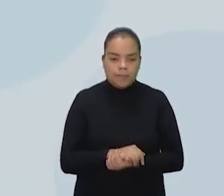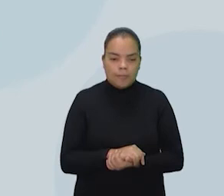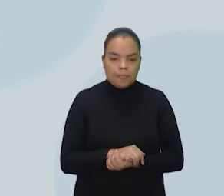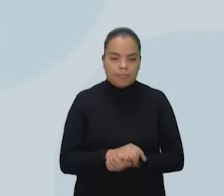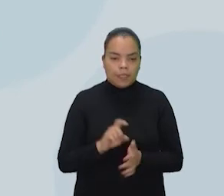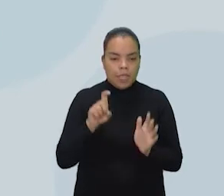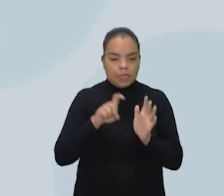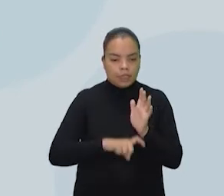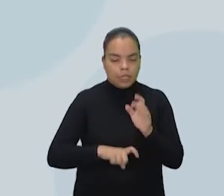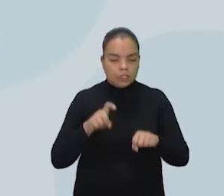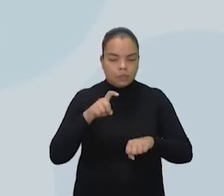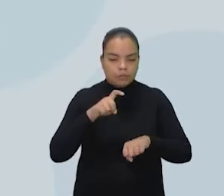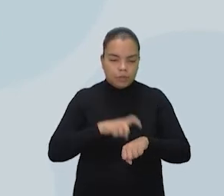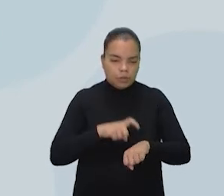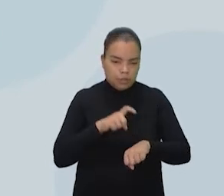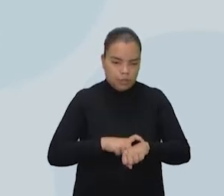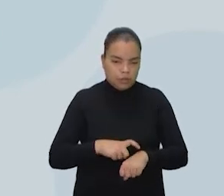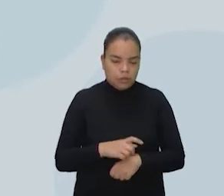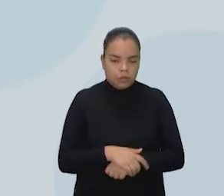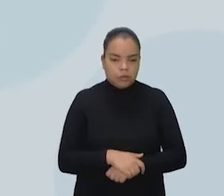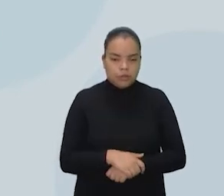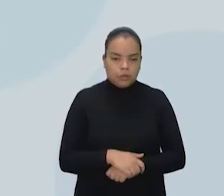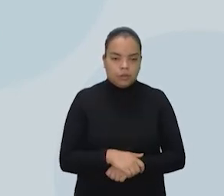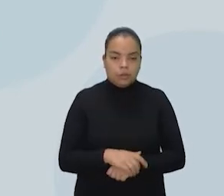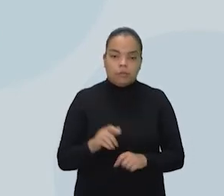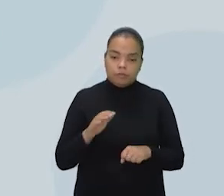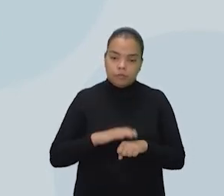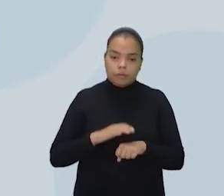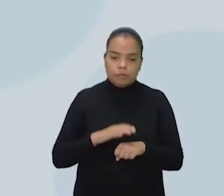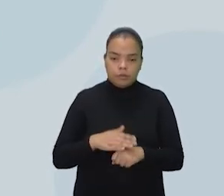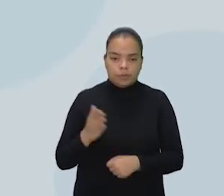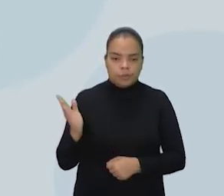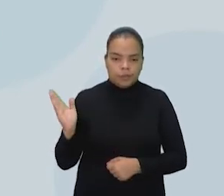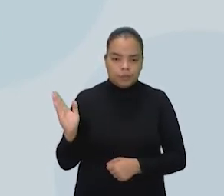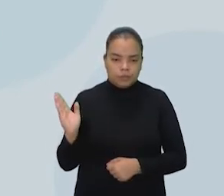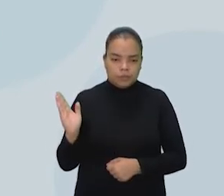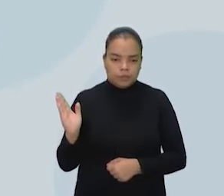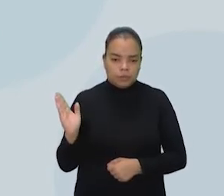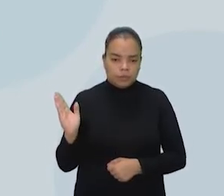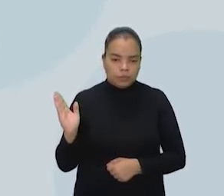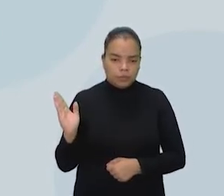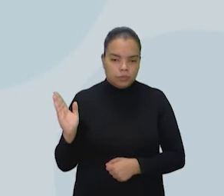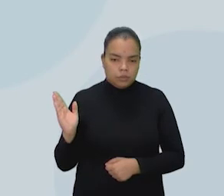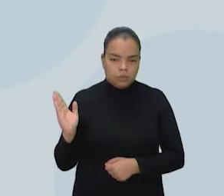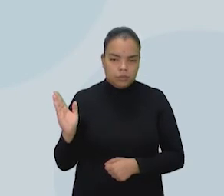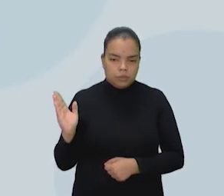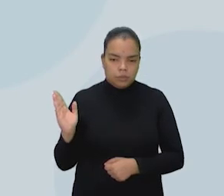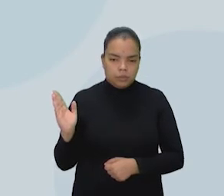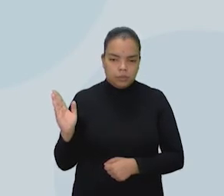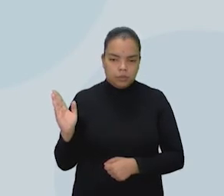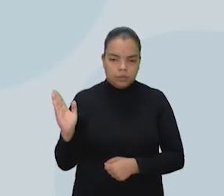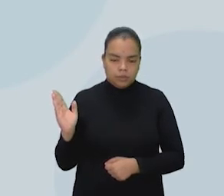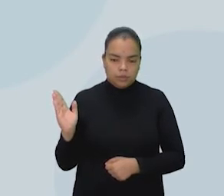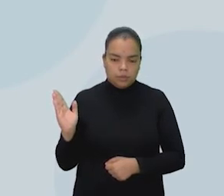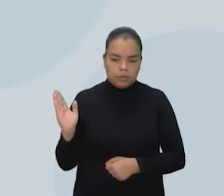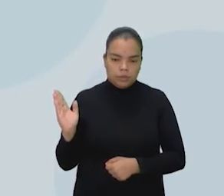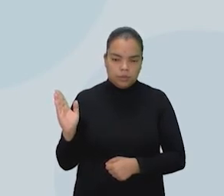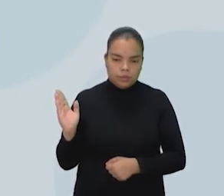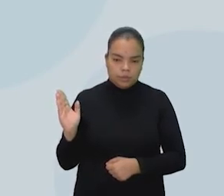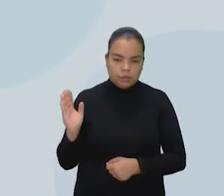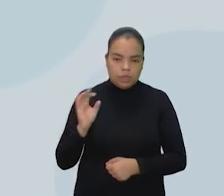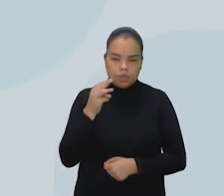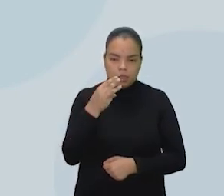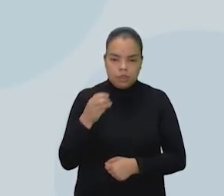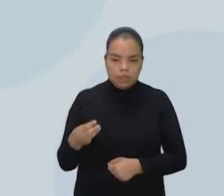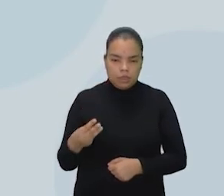a taxa pelo tempo. Então, foi isso que eu fiz, ó. 3% eu usei aqui na forma de fração, né?